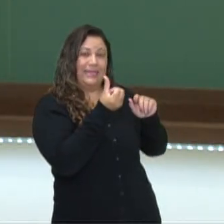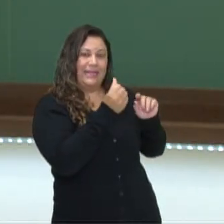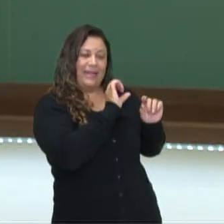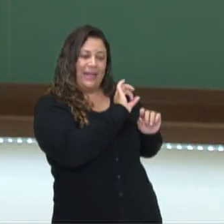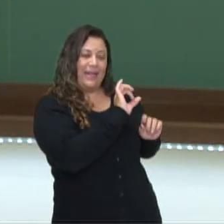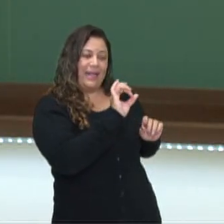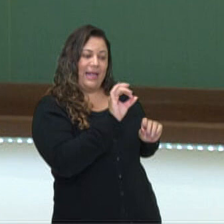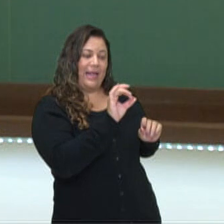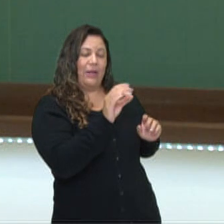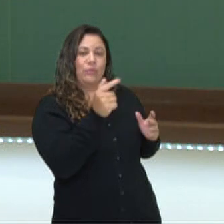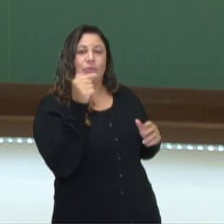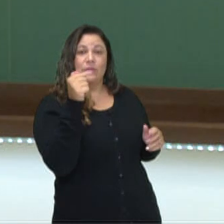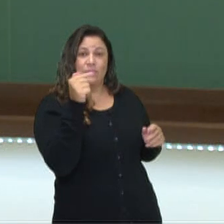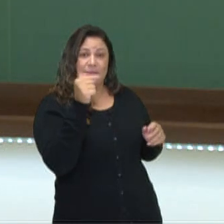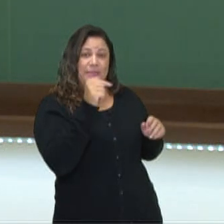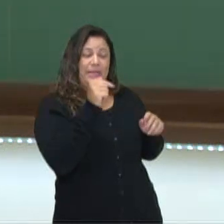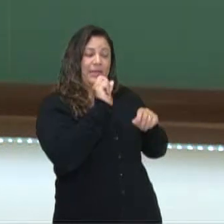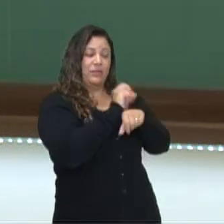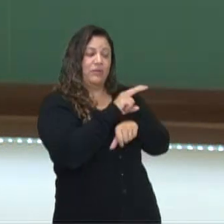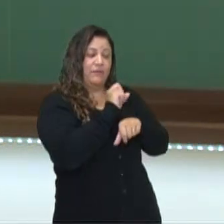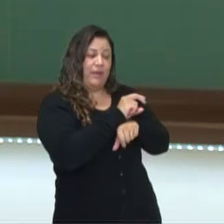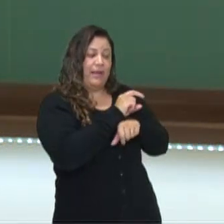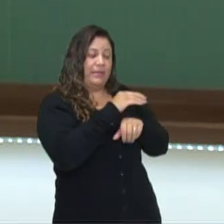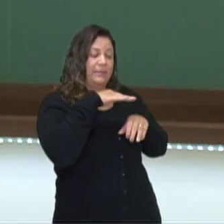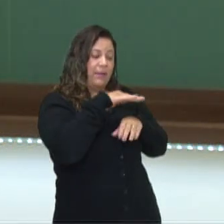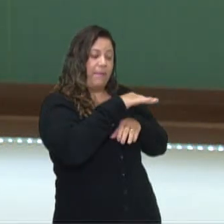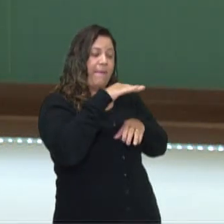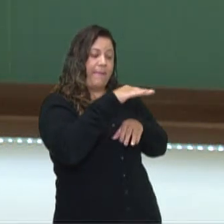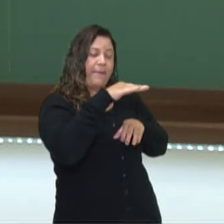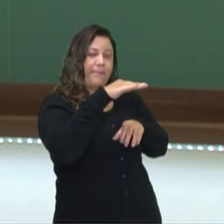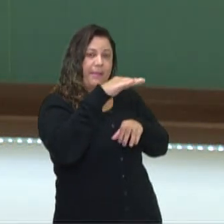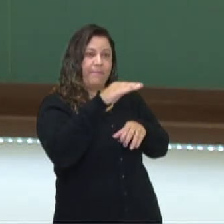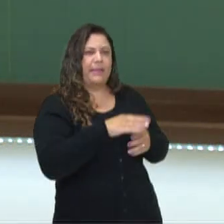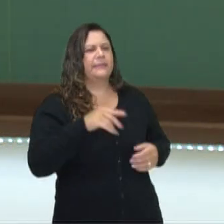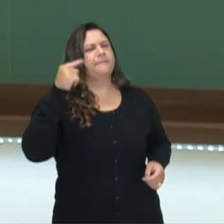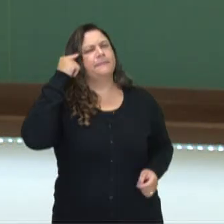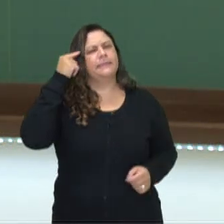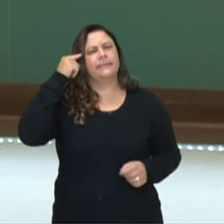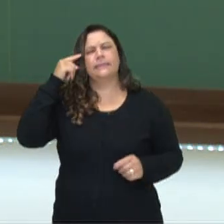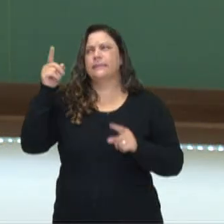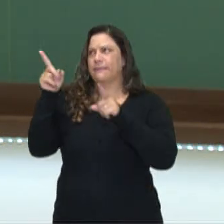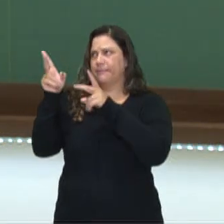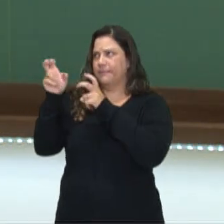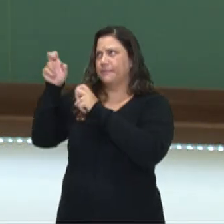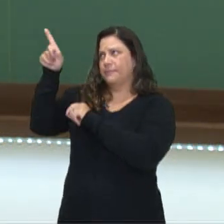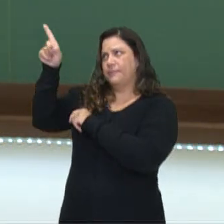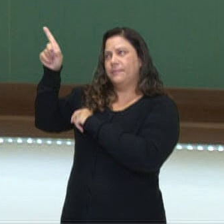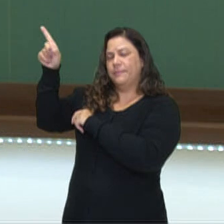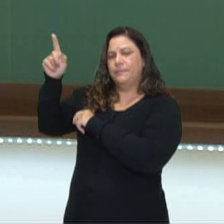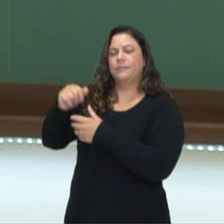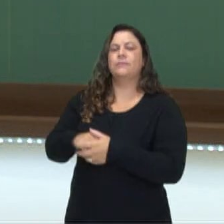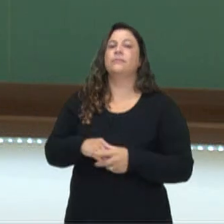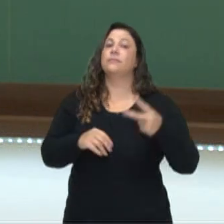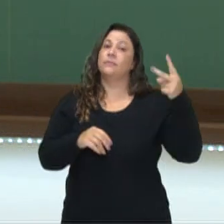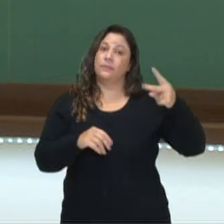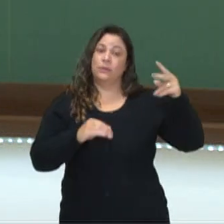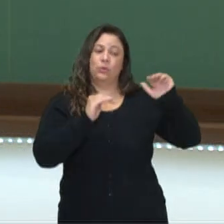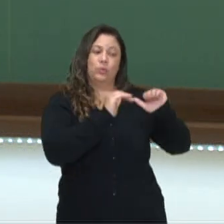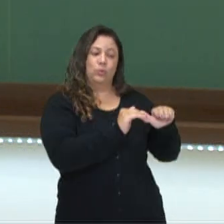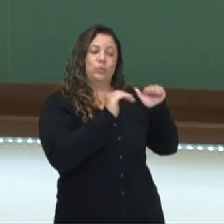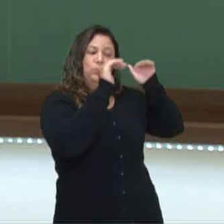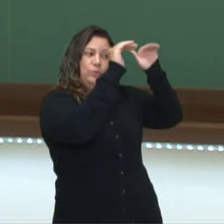saber o total de vagas. Então, eu posso pensar assim, ó, 2 andares. Cada andar tem 6 setores, ó,